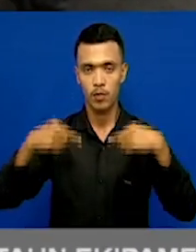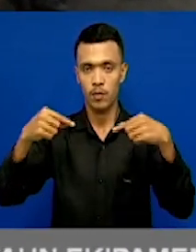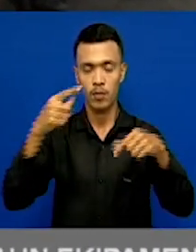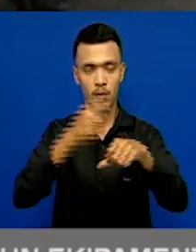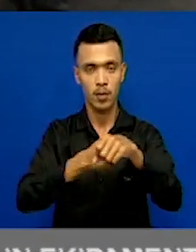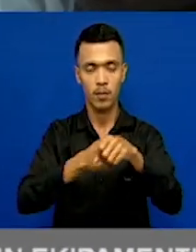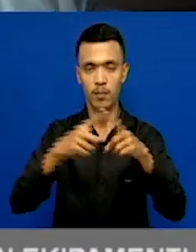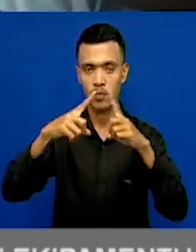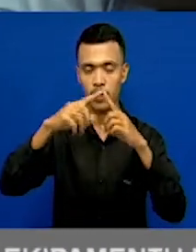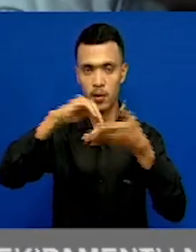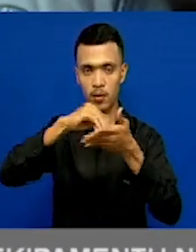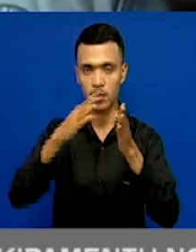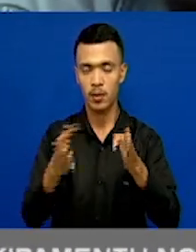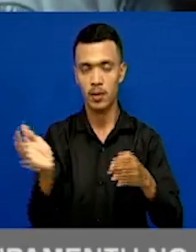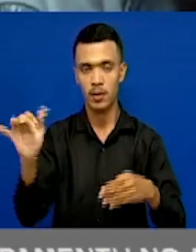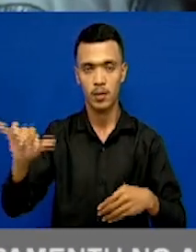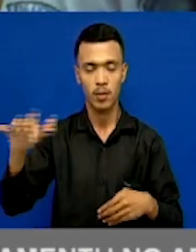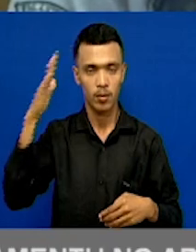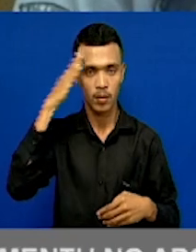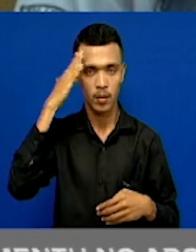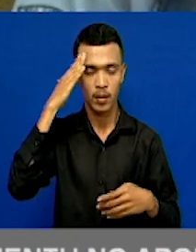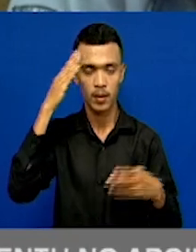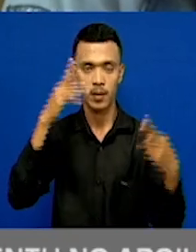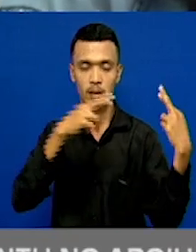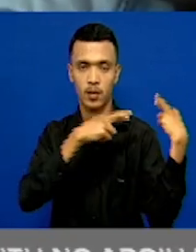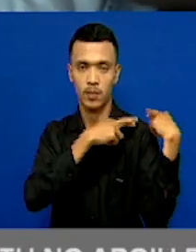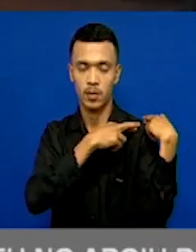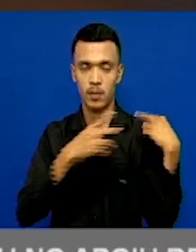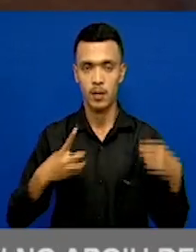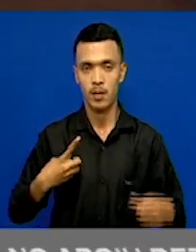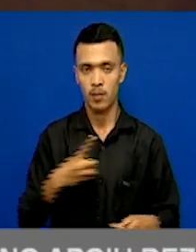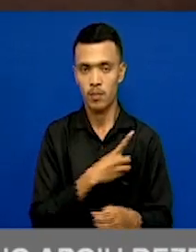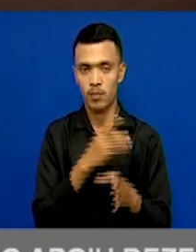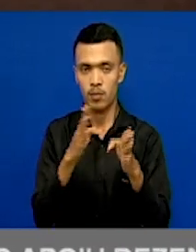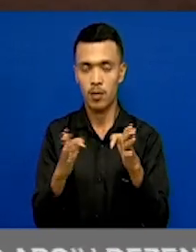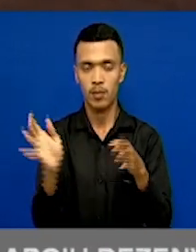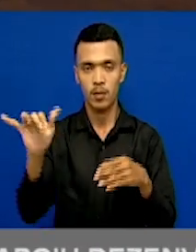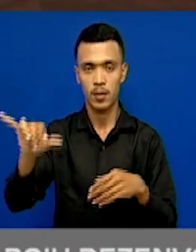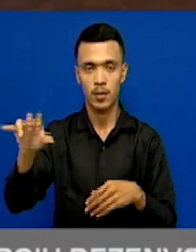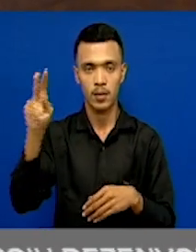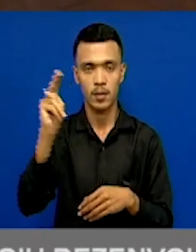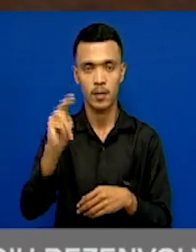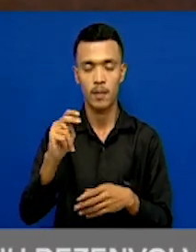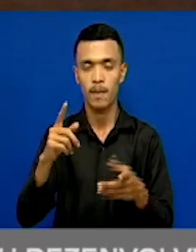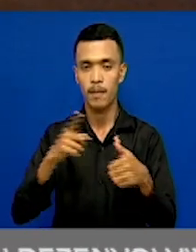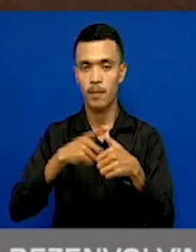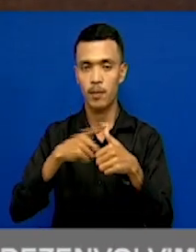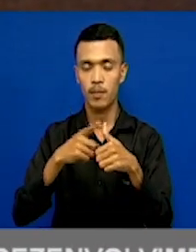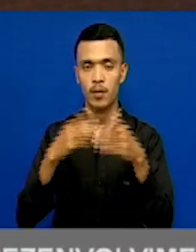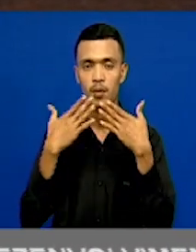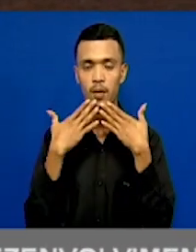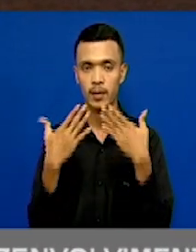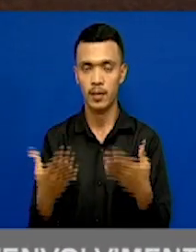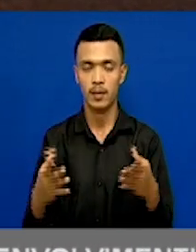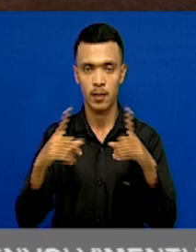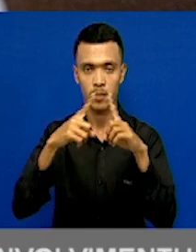Atu atene dia clutan, papel no serviço deputado siranian. Em primeiro lugar, me agradeço ao governo, ao